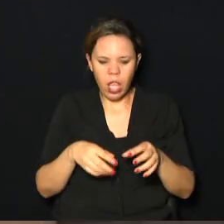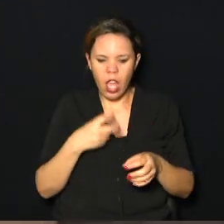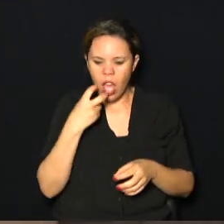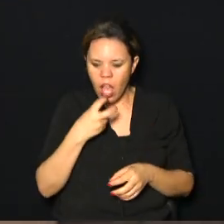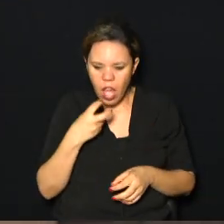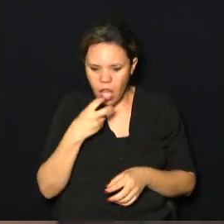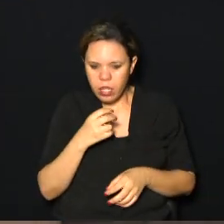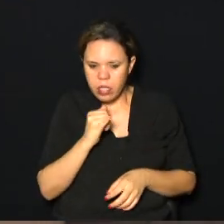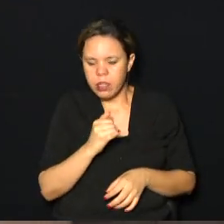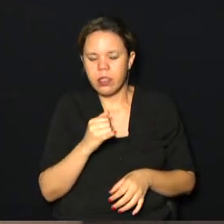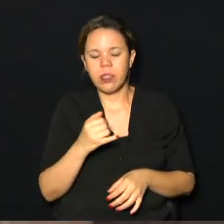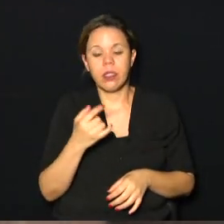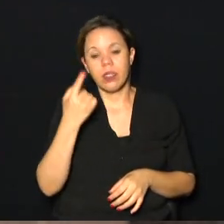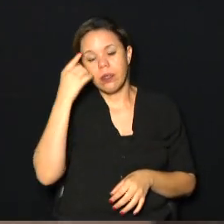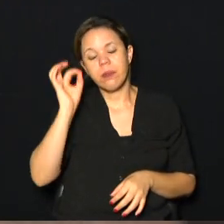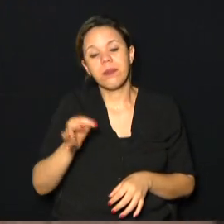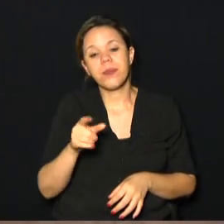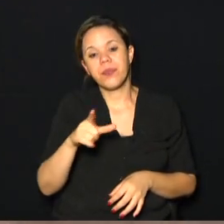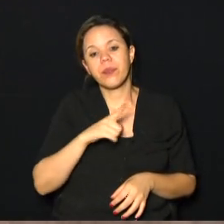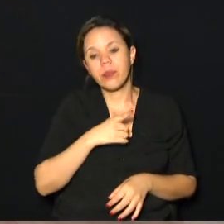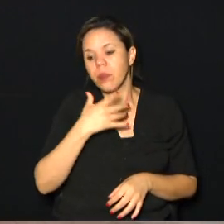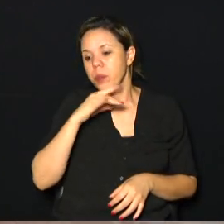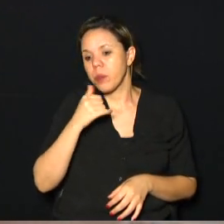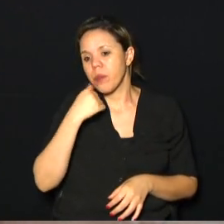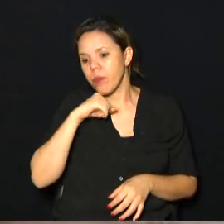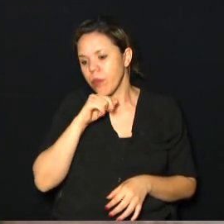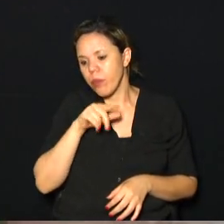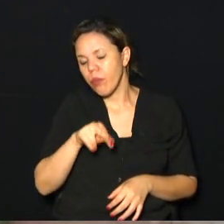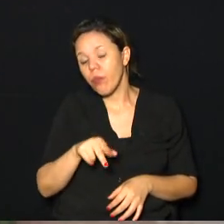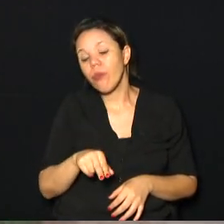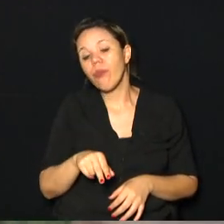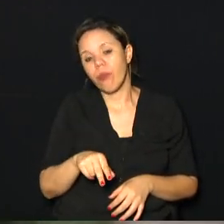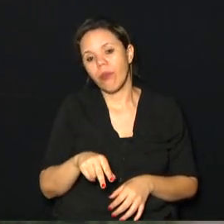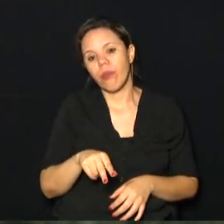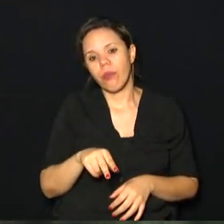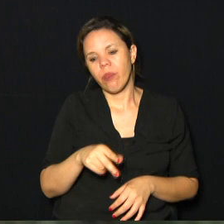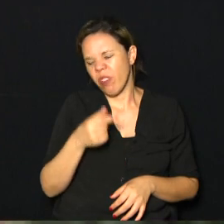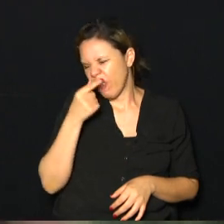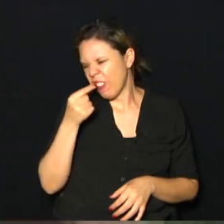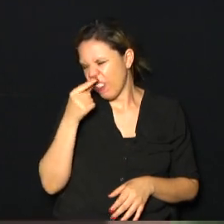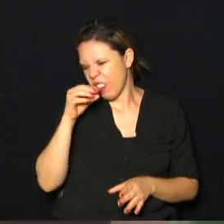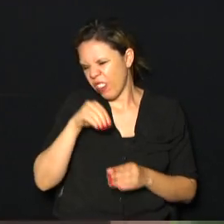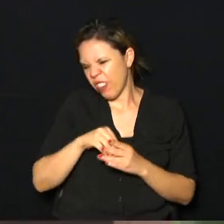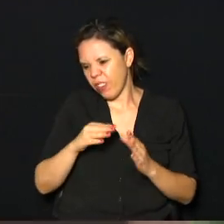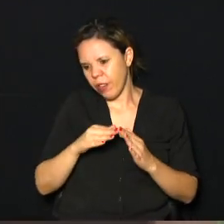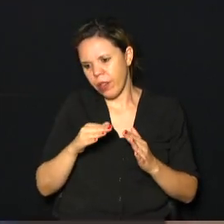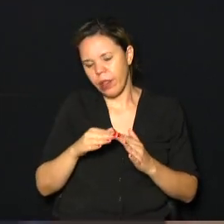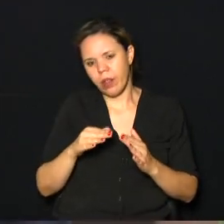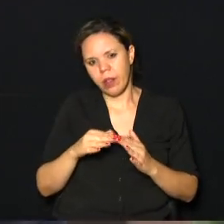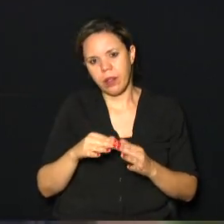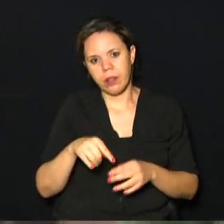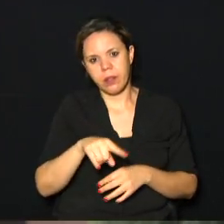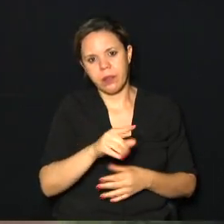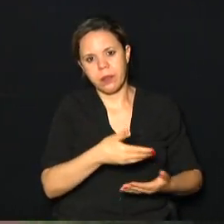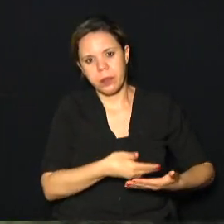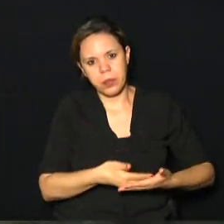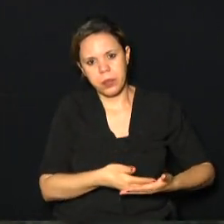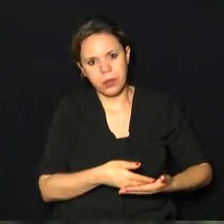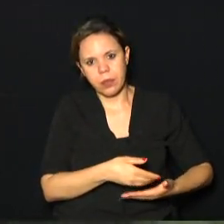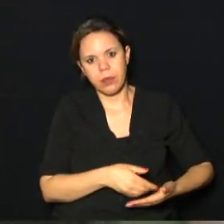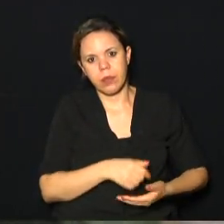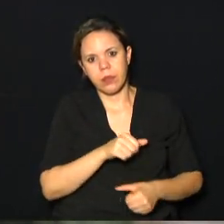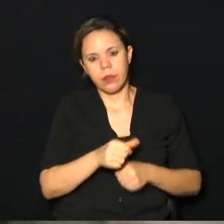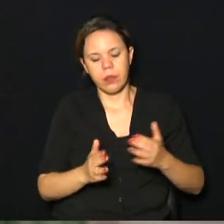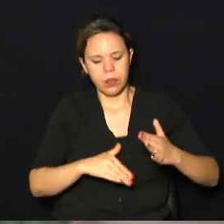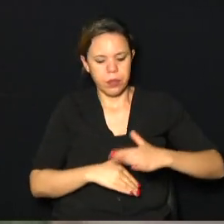Então, o ideal, quando você tem, né, o papai e a mamãe, ou o irmãozinho resfriado dentro de casa e vai pegar o bebê no colo, trocar